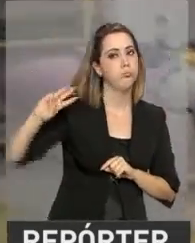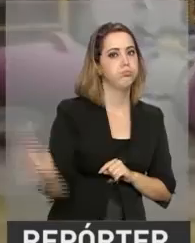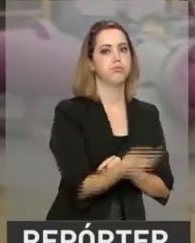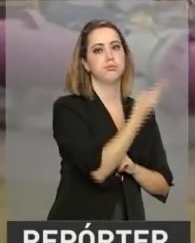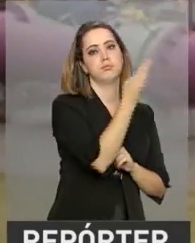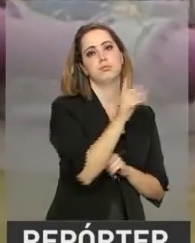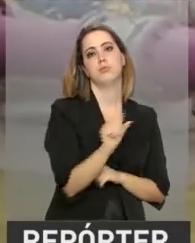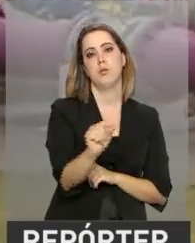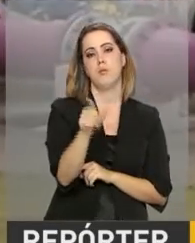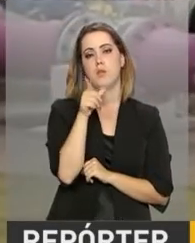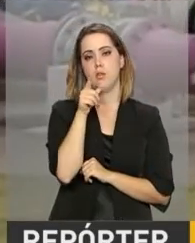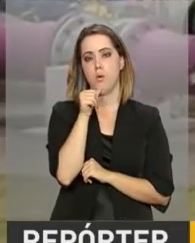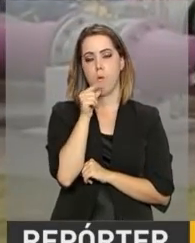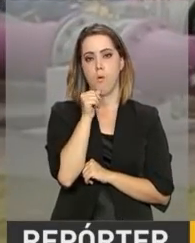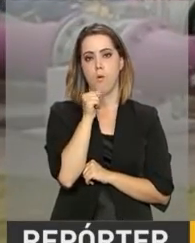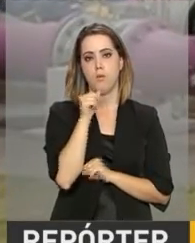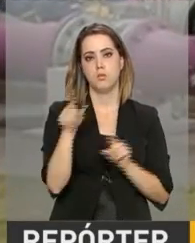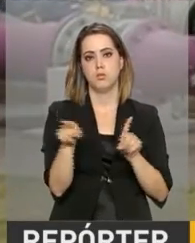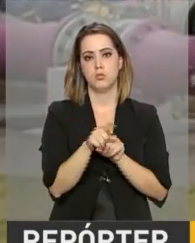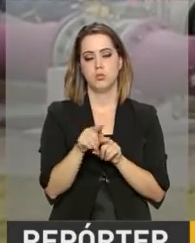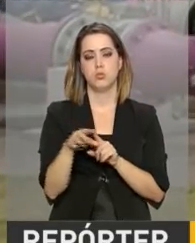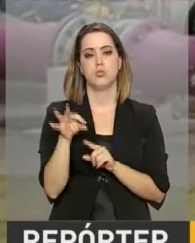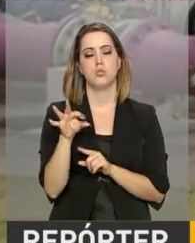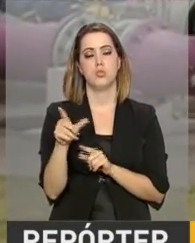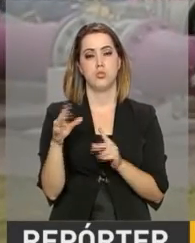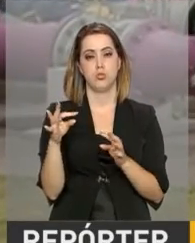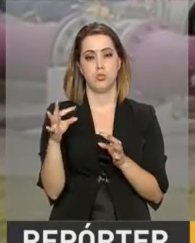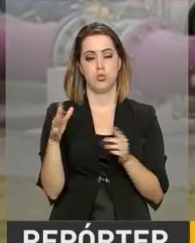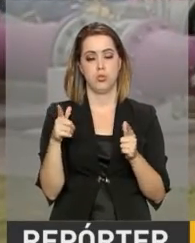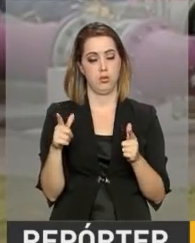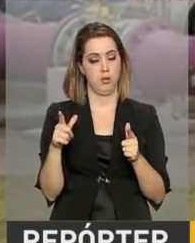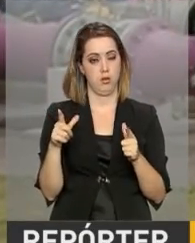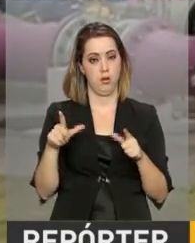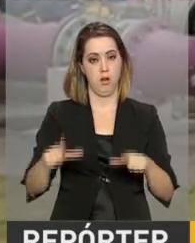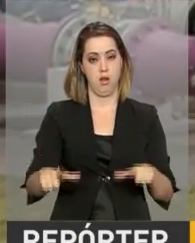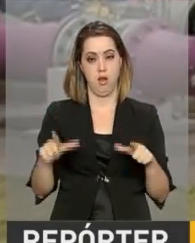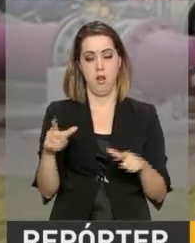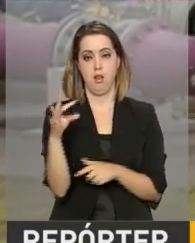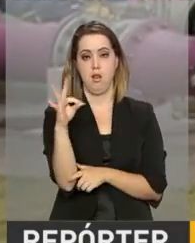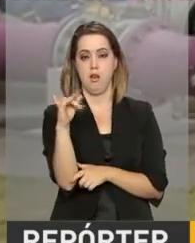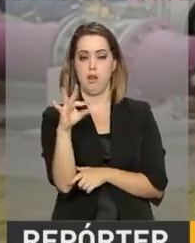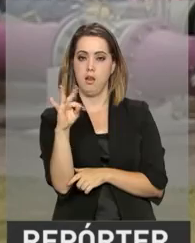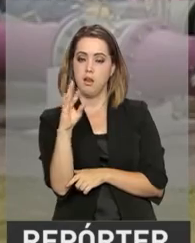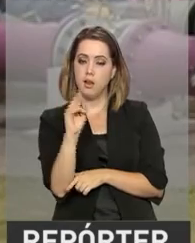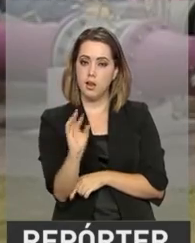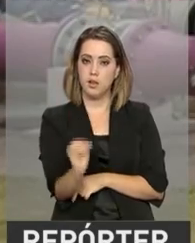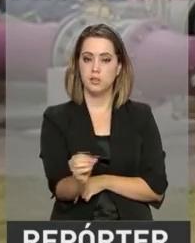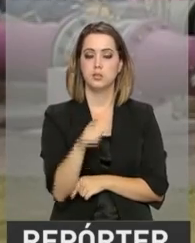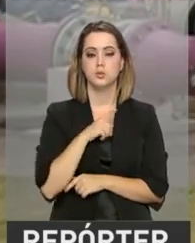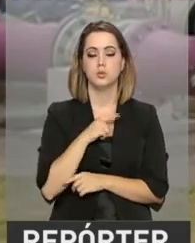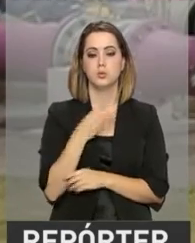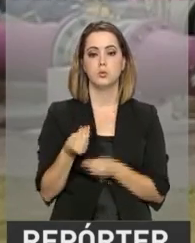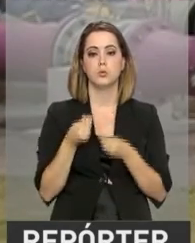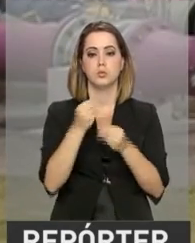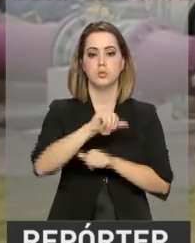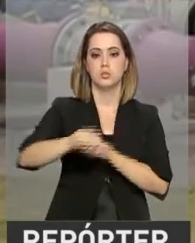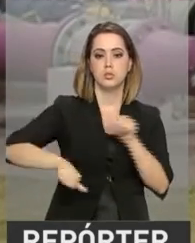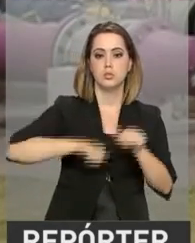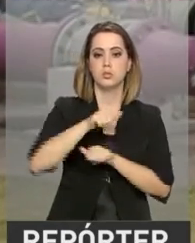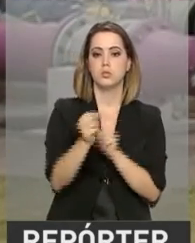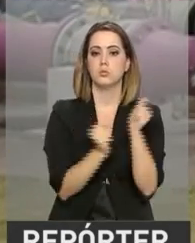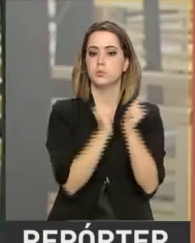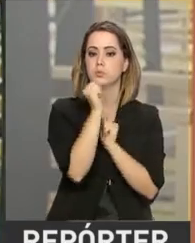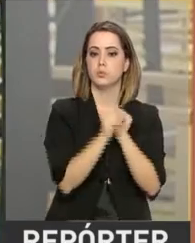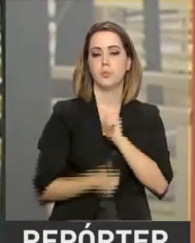reuso a tecnologia de ponta transforma o esgoto e matéria prima para a indústria que ganha em economia e produtividade